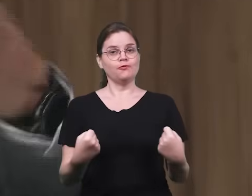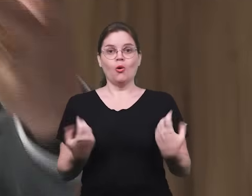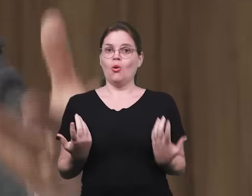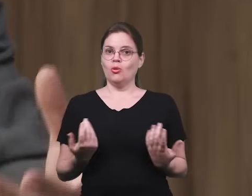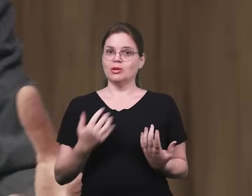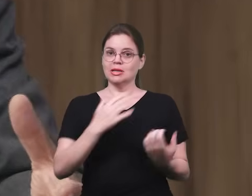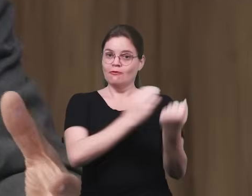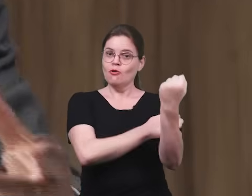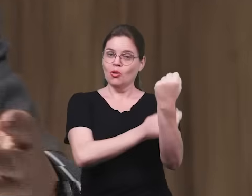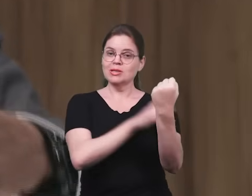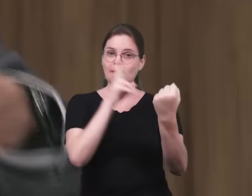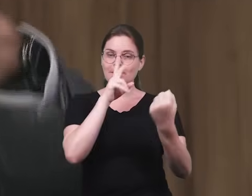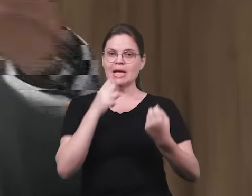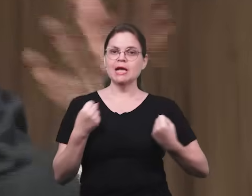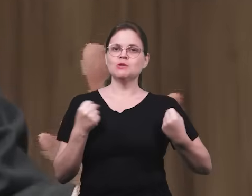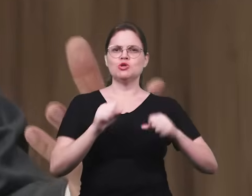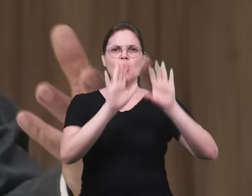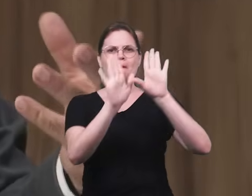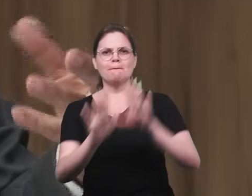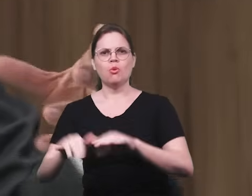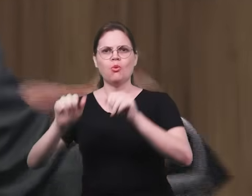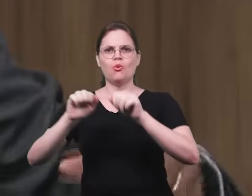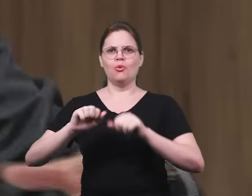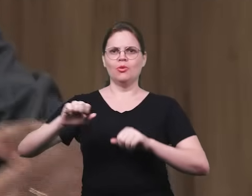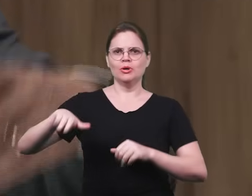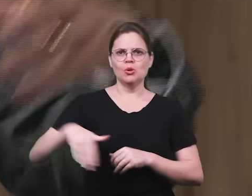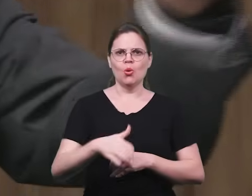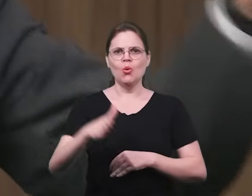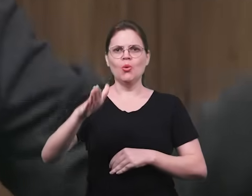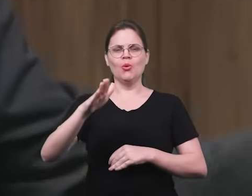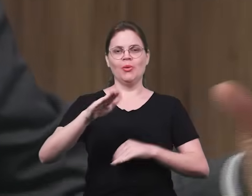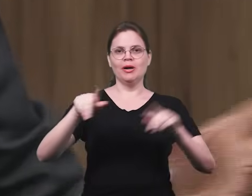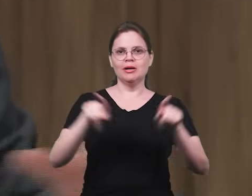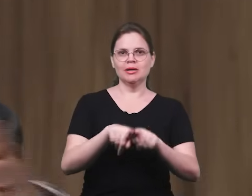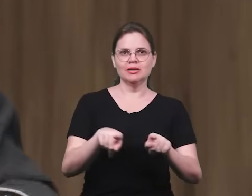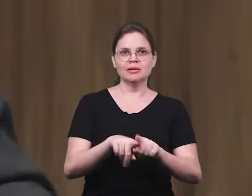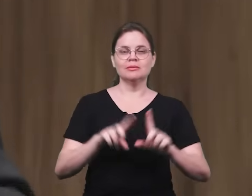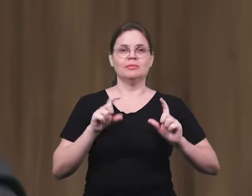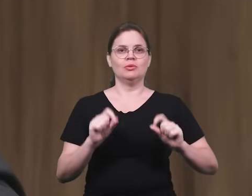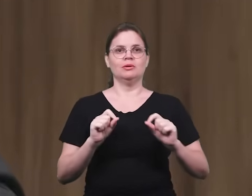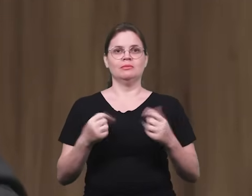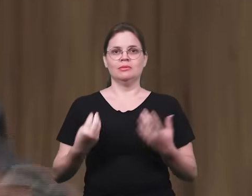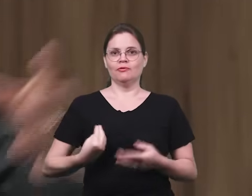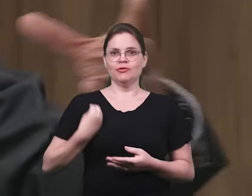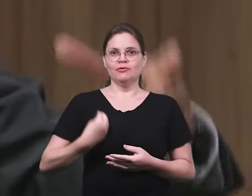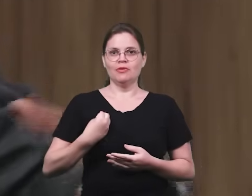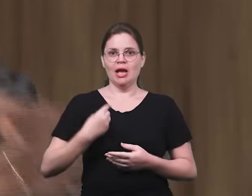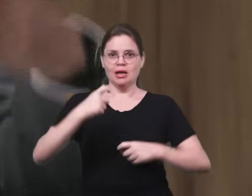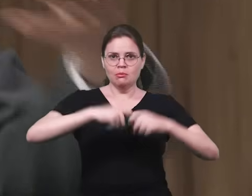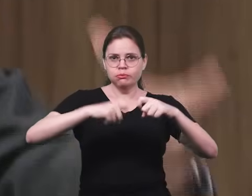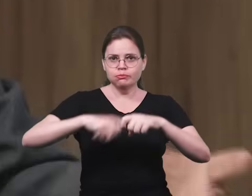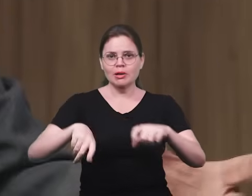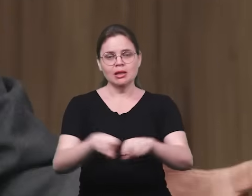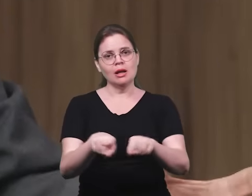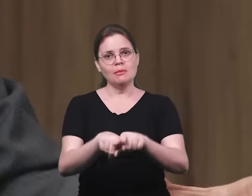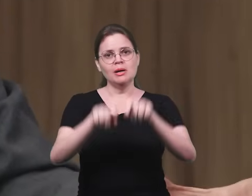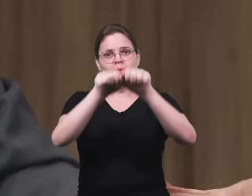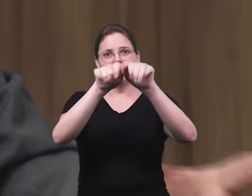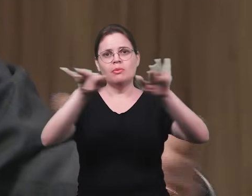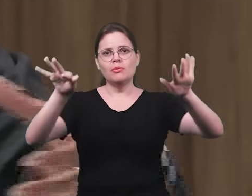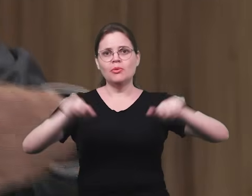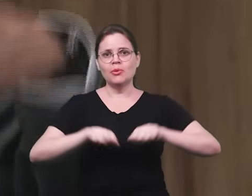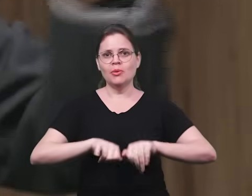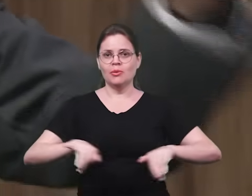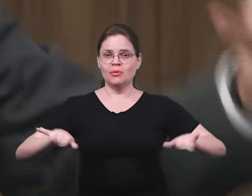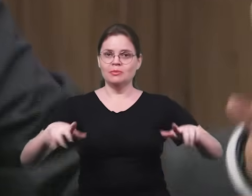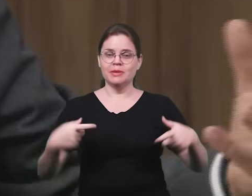o vigor, né? A disposição, não só para se locomoverem, mas também para se multiplicarem, né?